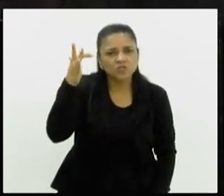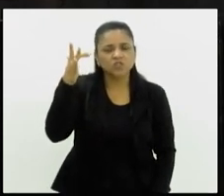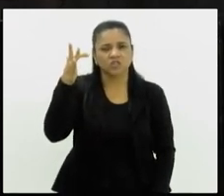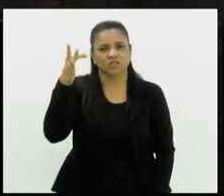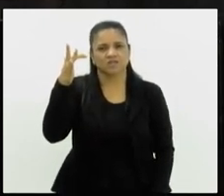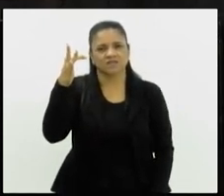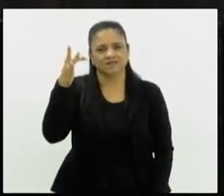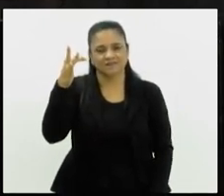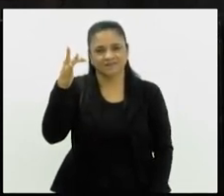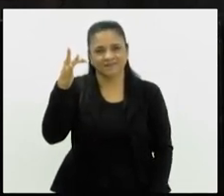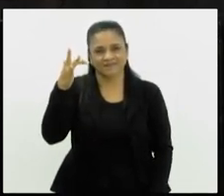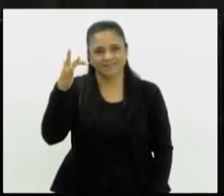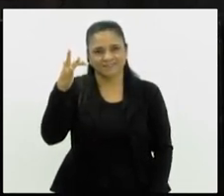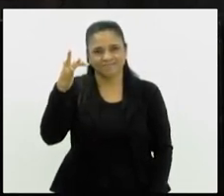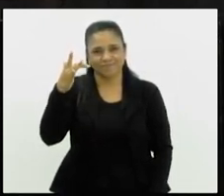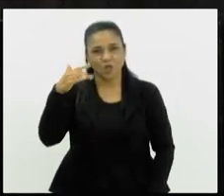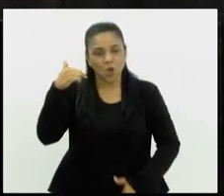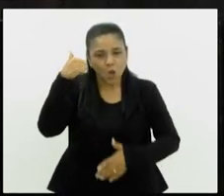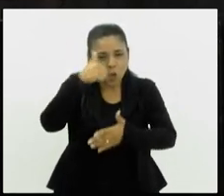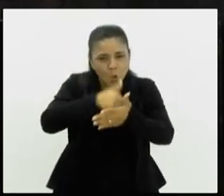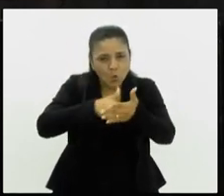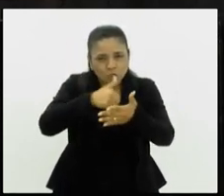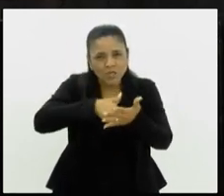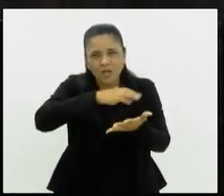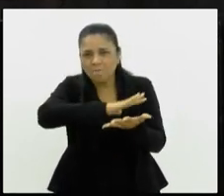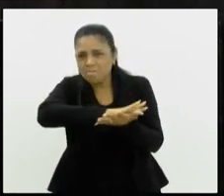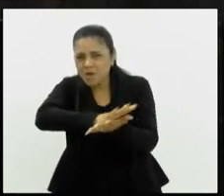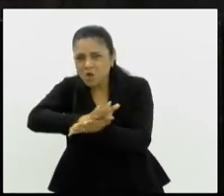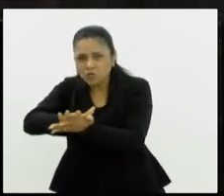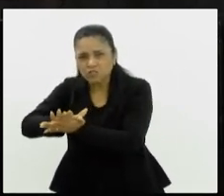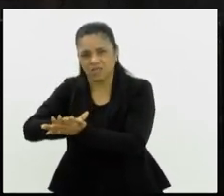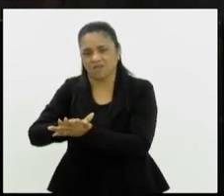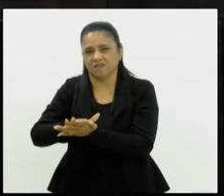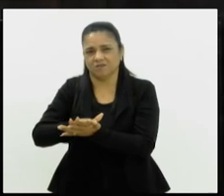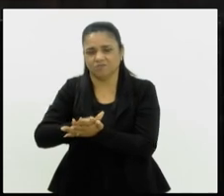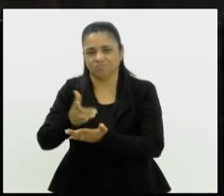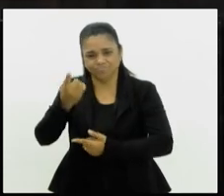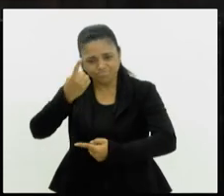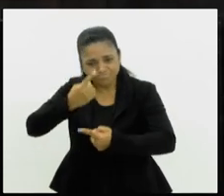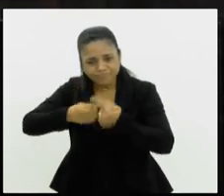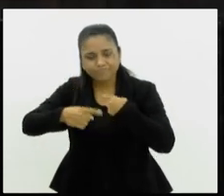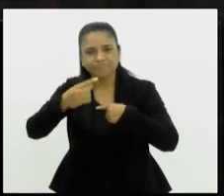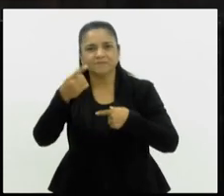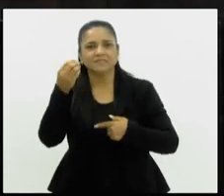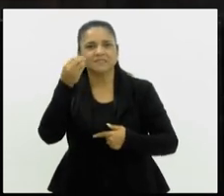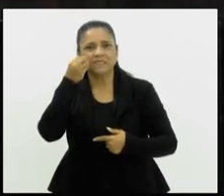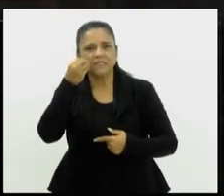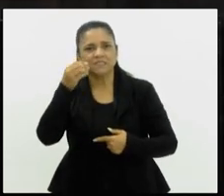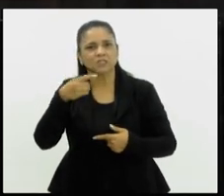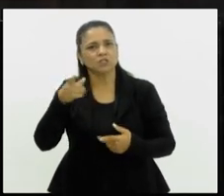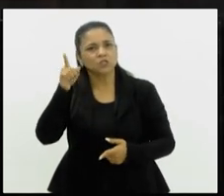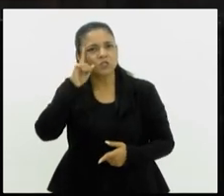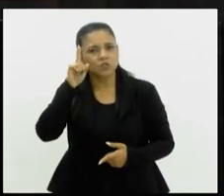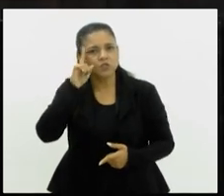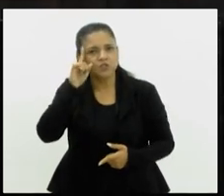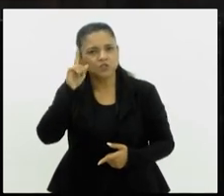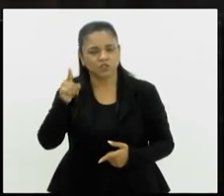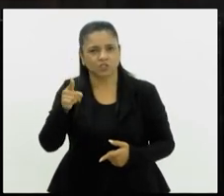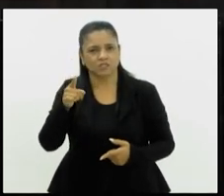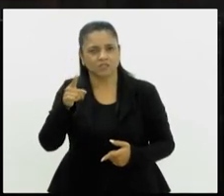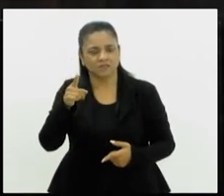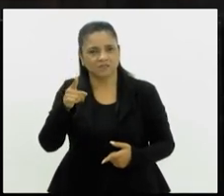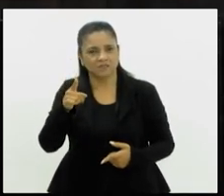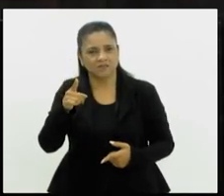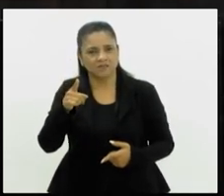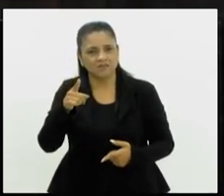passar por obstáculos de preconceito como o do senhor e de tantos outros, que todos os dias jogam à sua